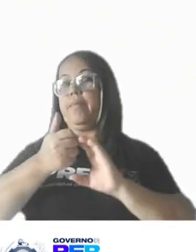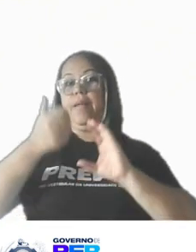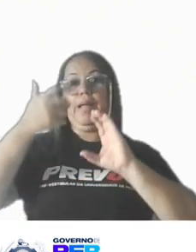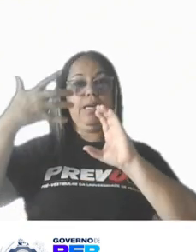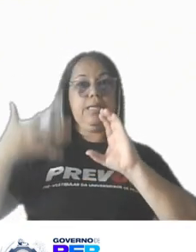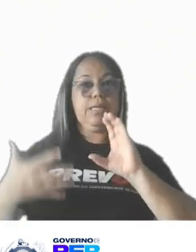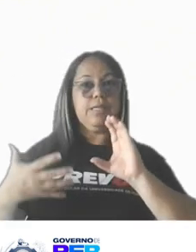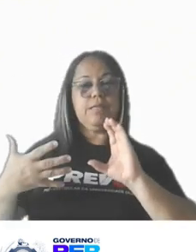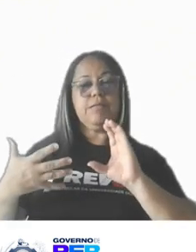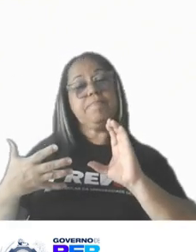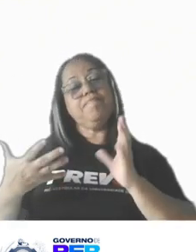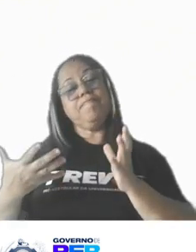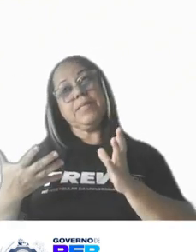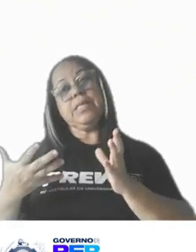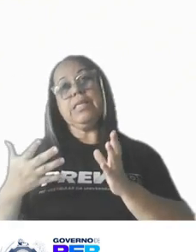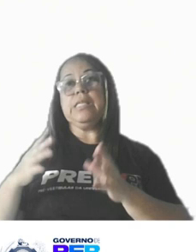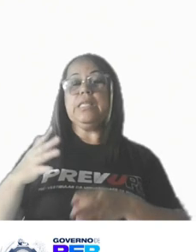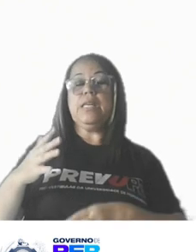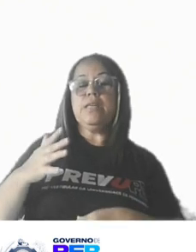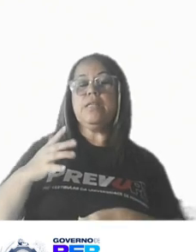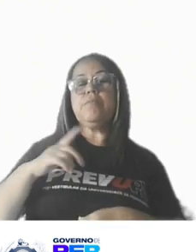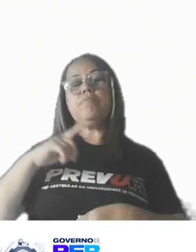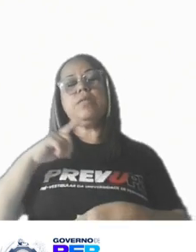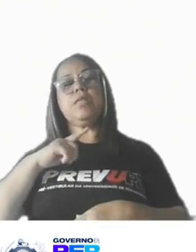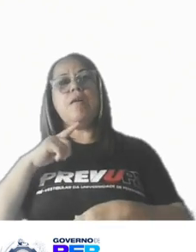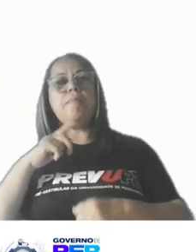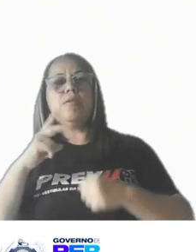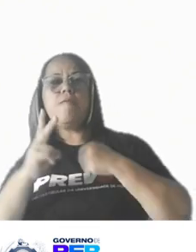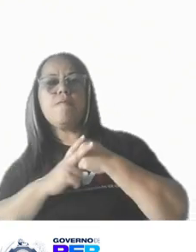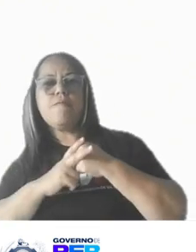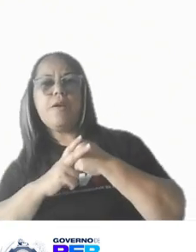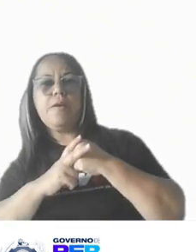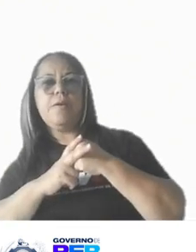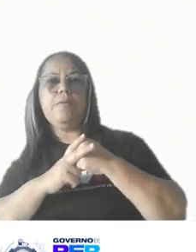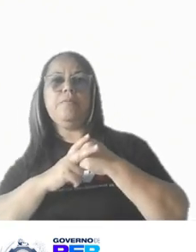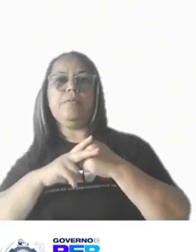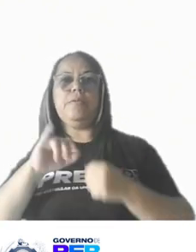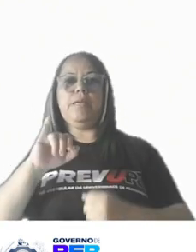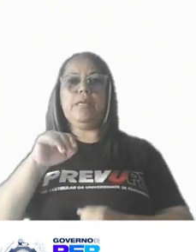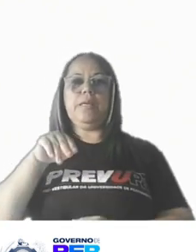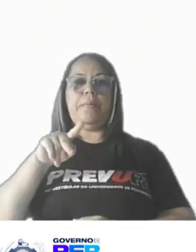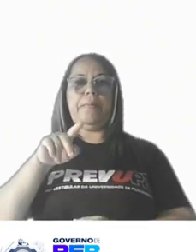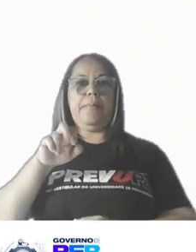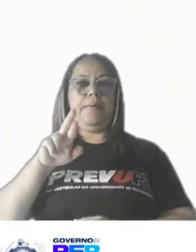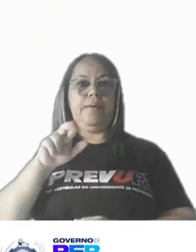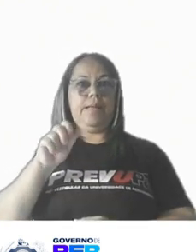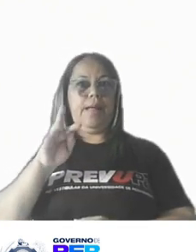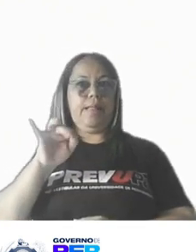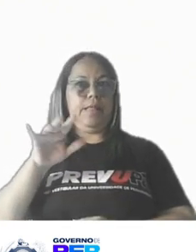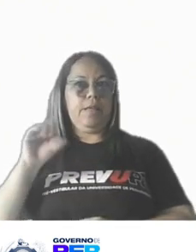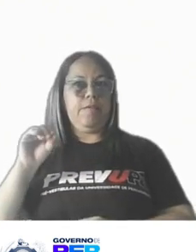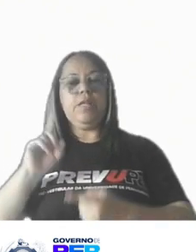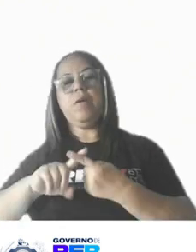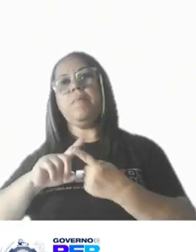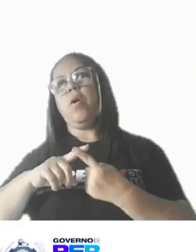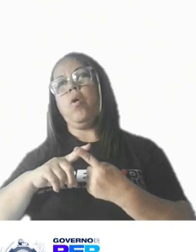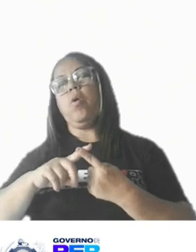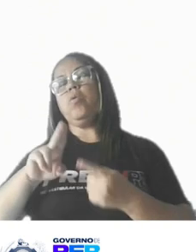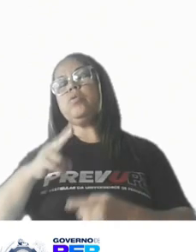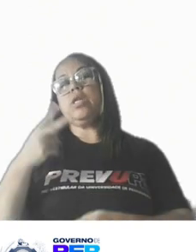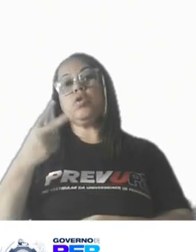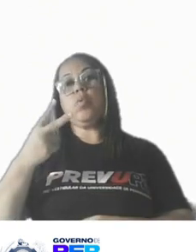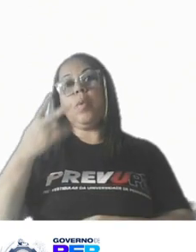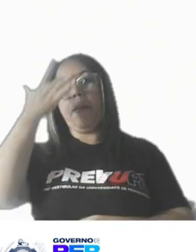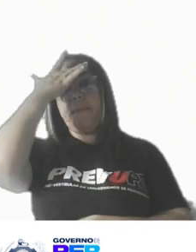características? Geralmente, a gente vai ter verbos no imperativo e o uso da segunda pessoa,